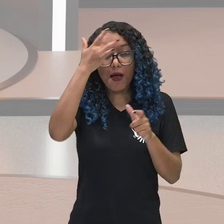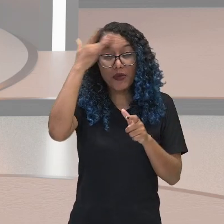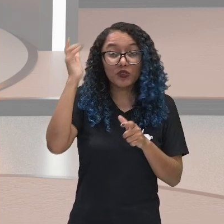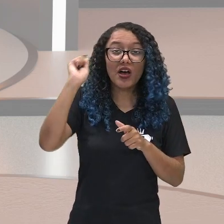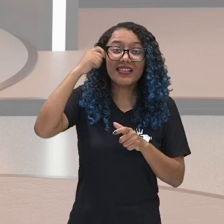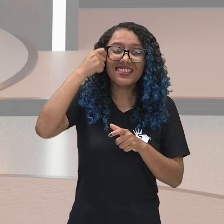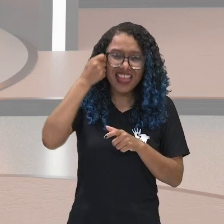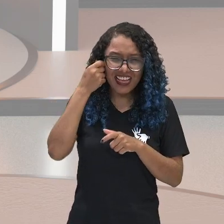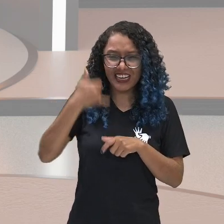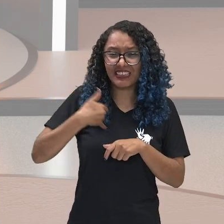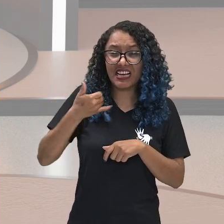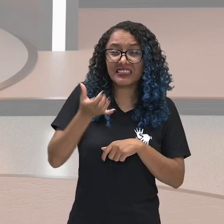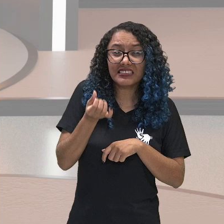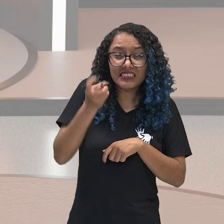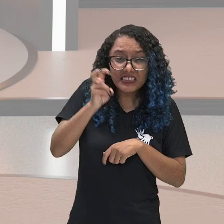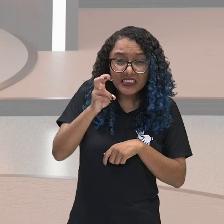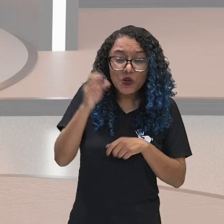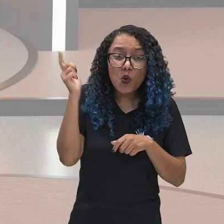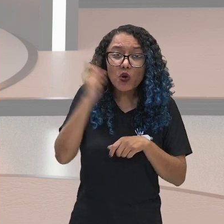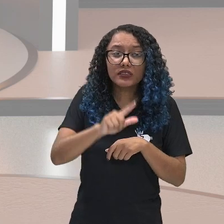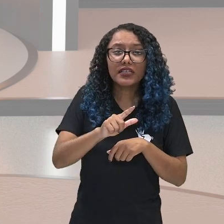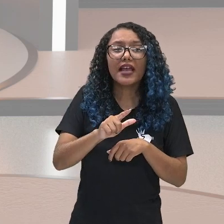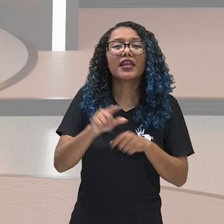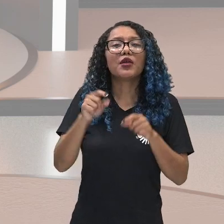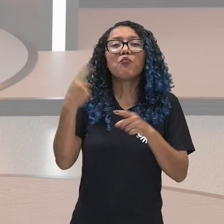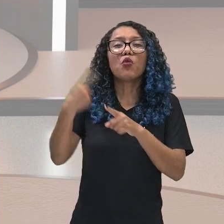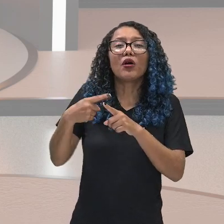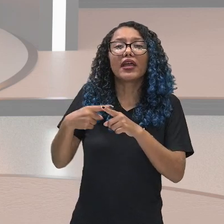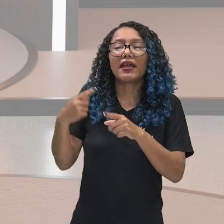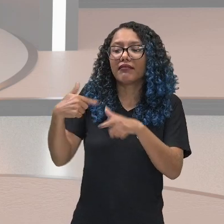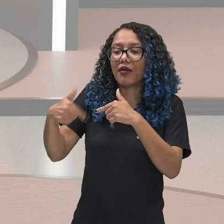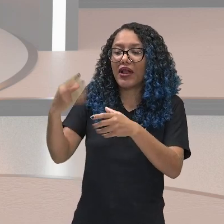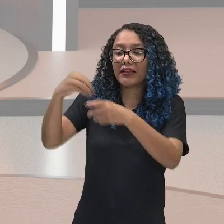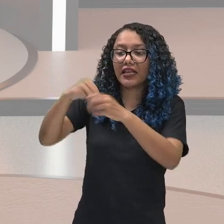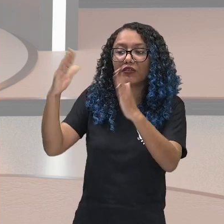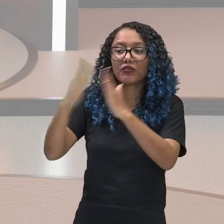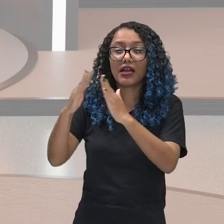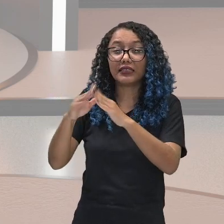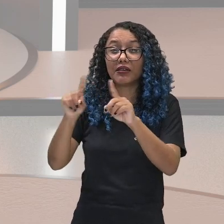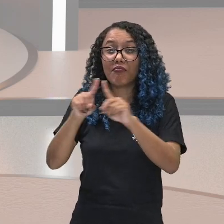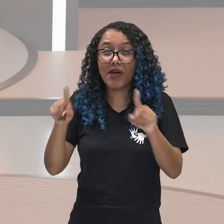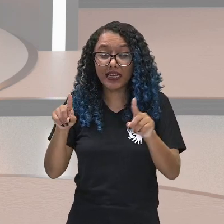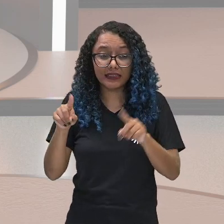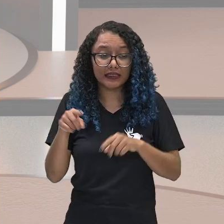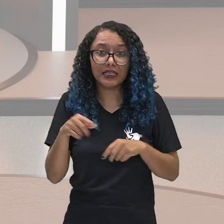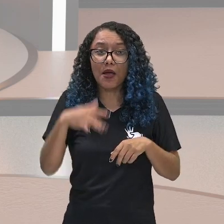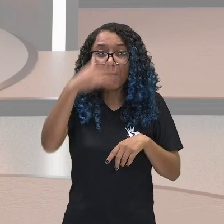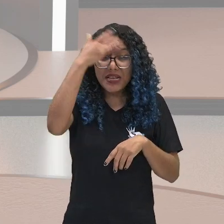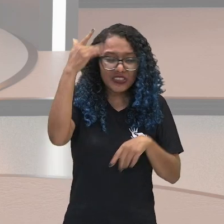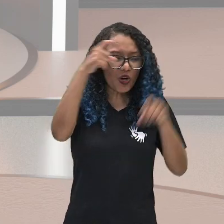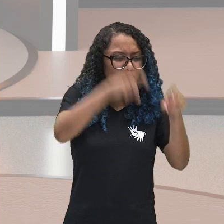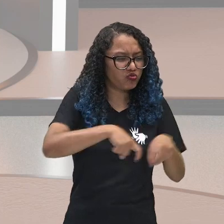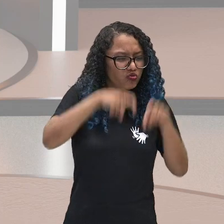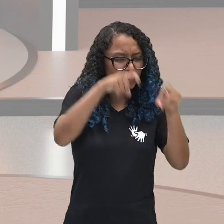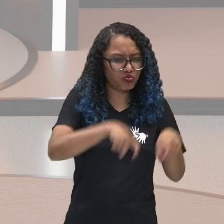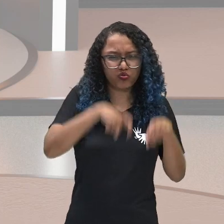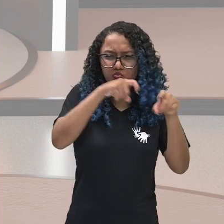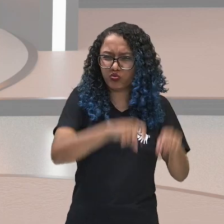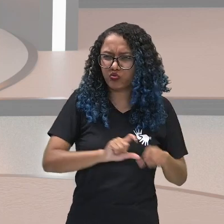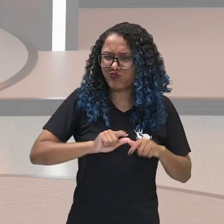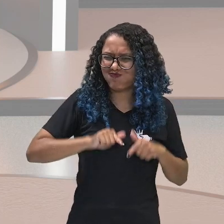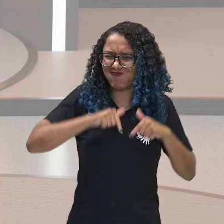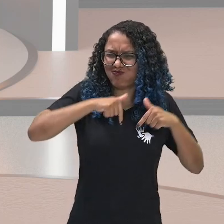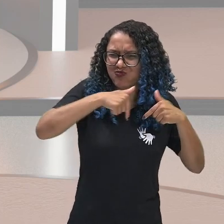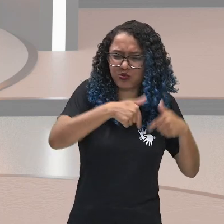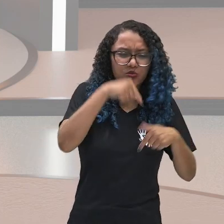trabalhar dentro da casa grande. Os que estavam na senzala, no trabalho ali da lavoura, no dia a dia,